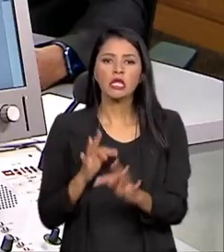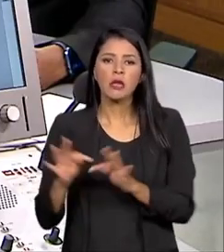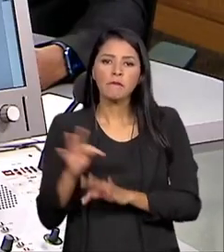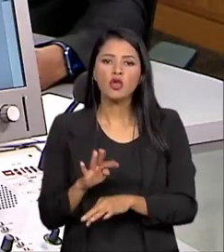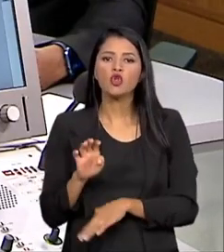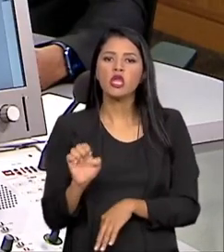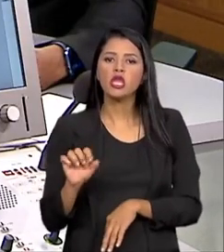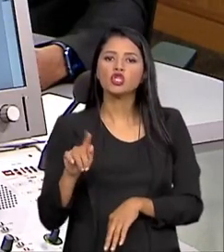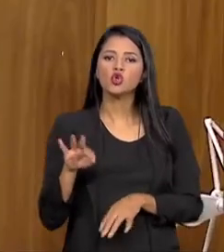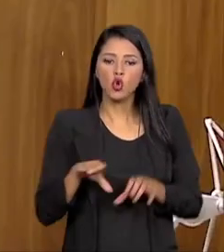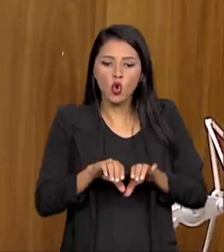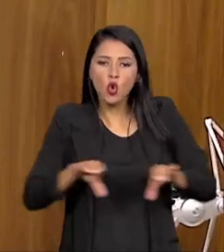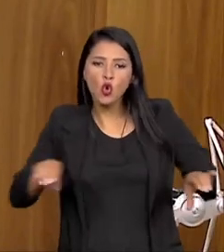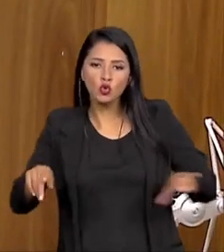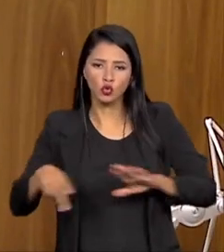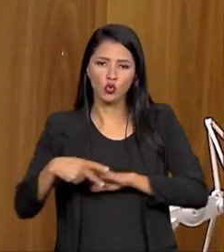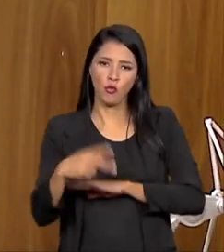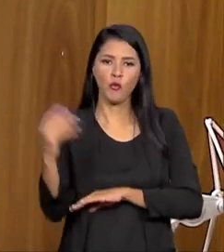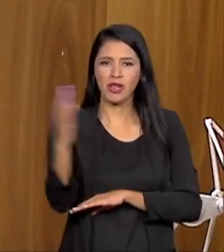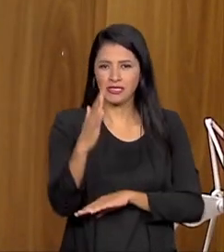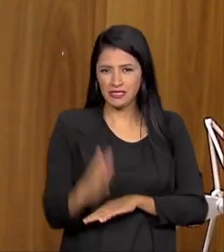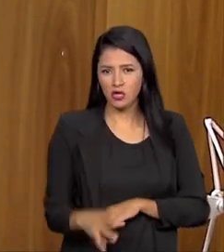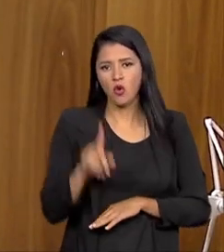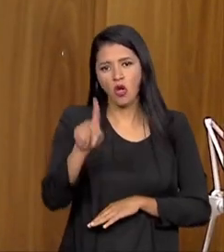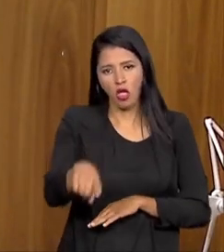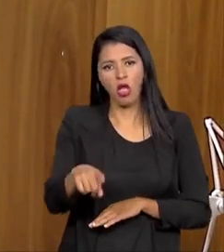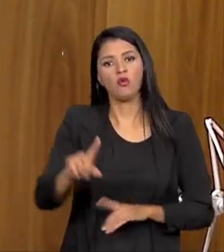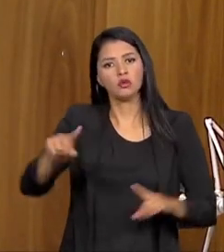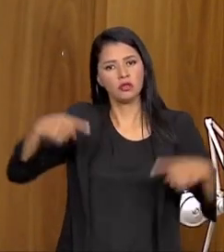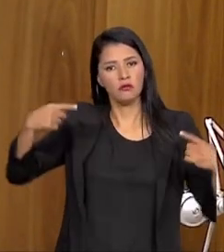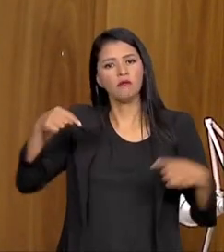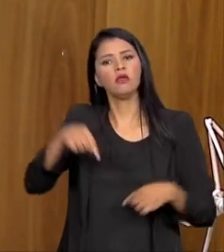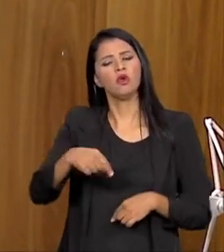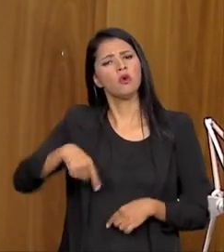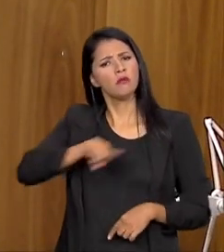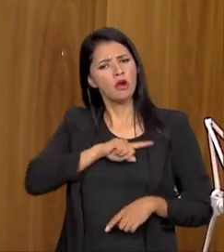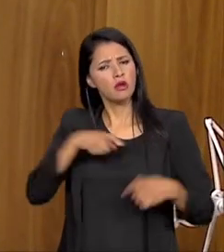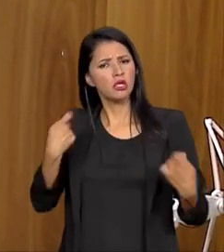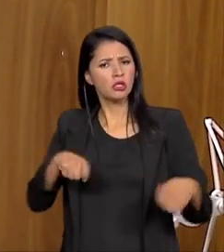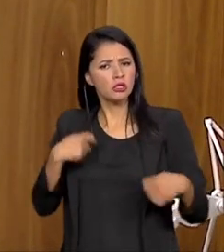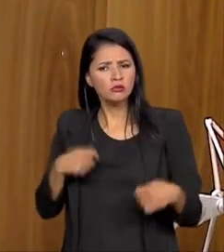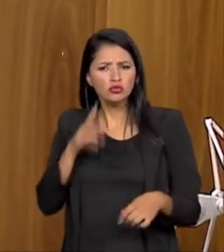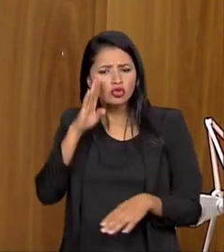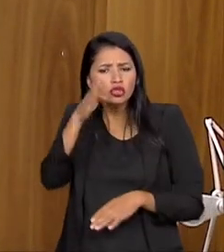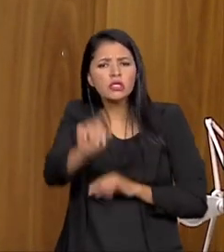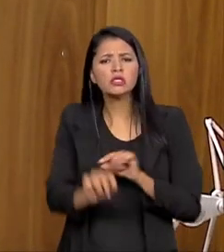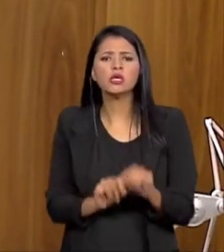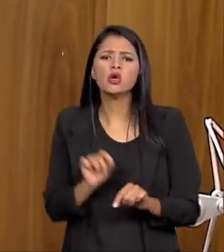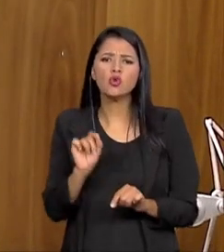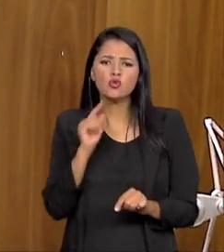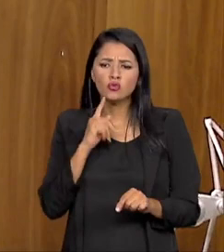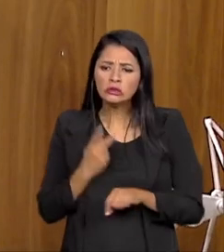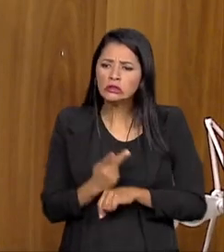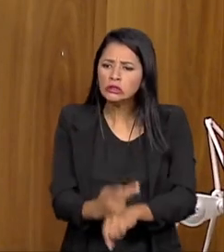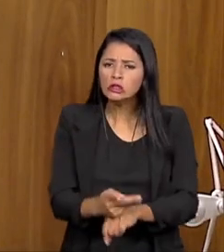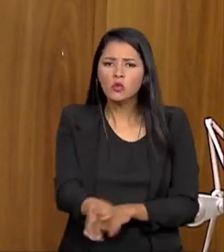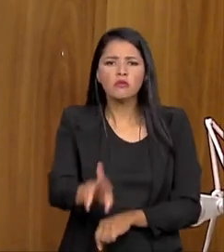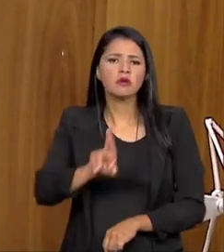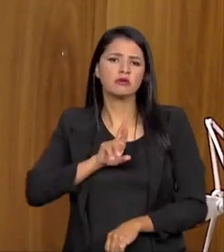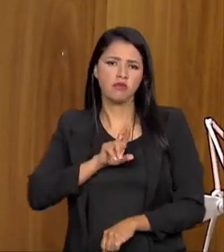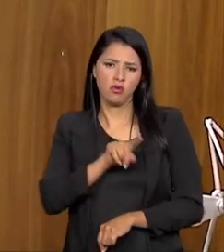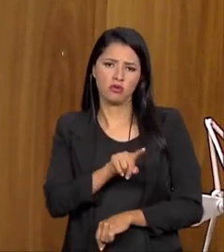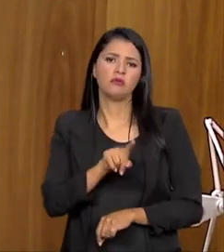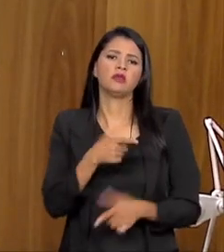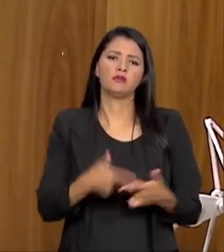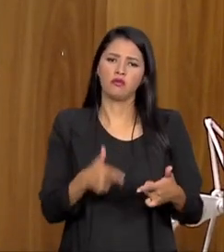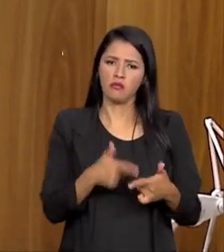brasileiros e eliminar os lixões no céu aberto esse é um grande desafio do Brasil mas nós estamos caminhando na direção de buscar uma solução para esse tema